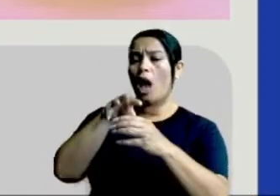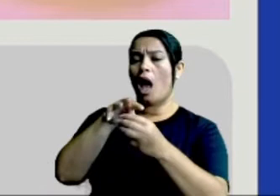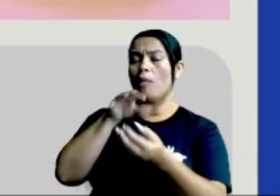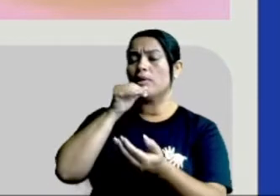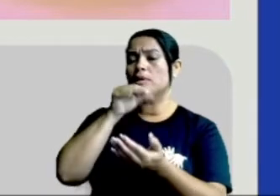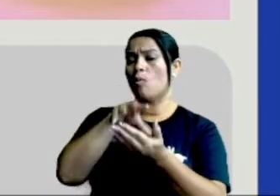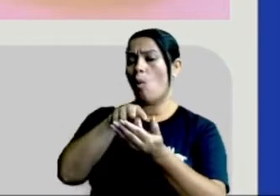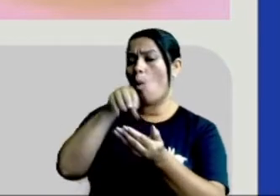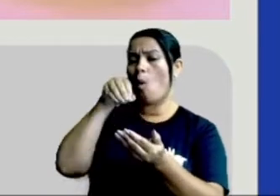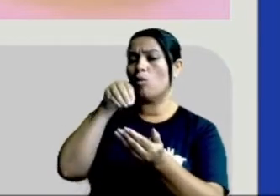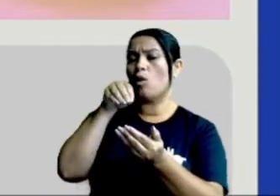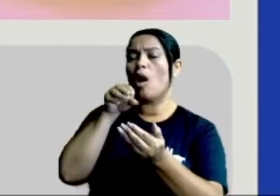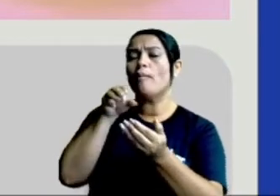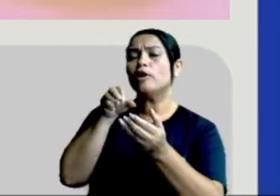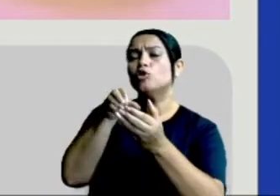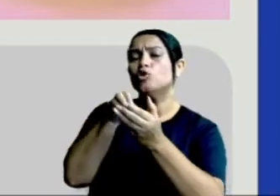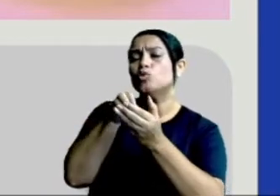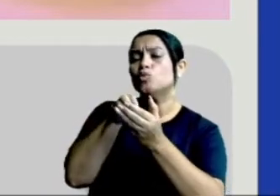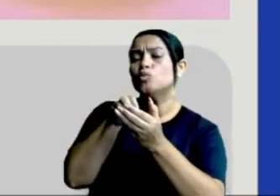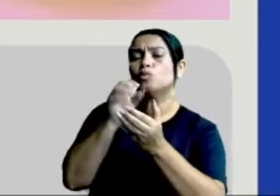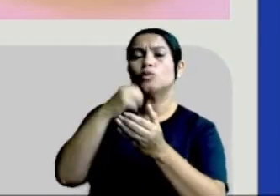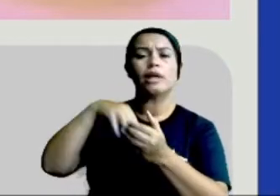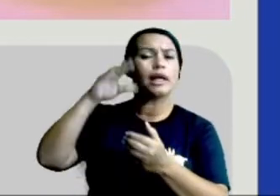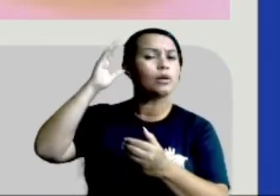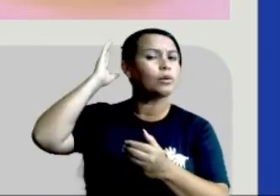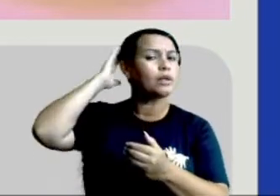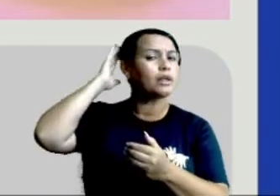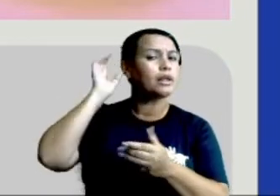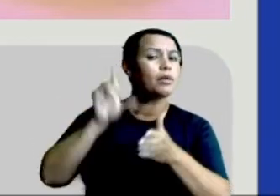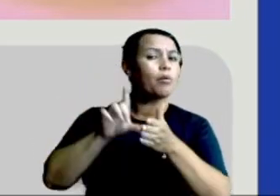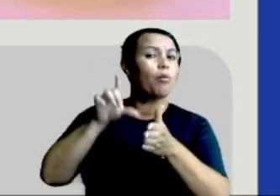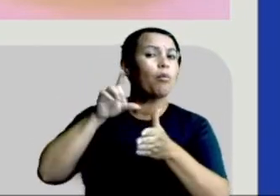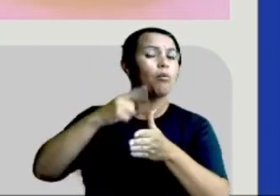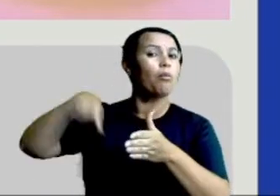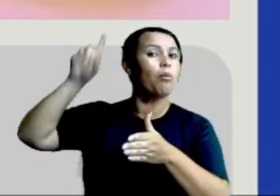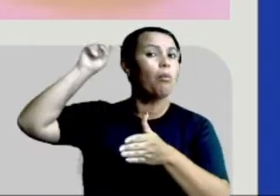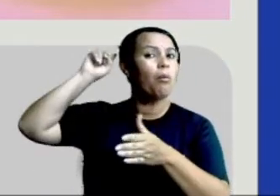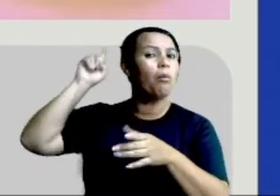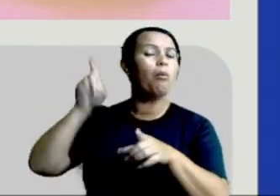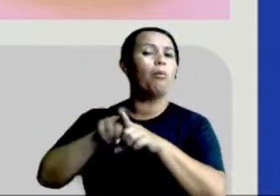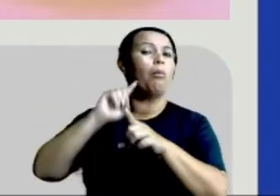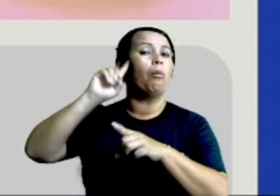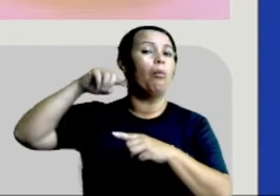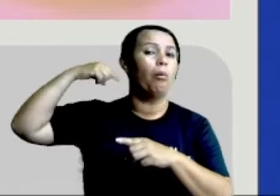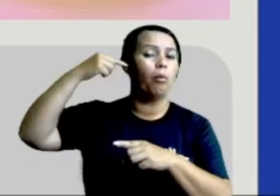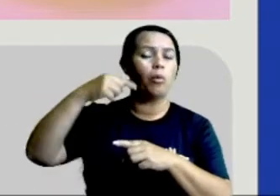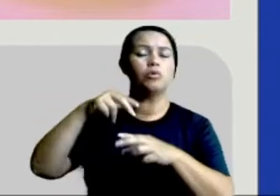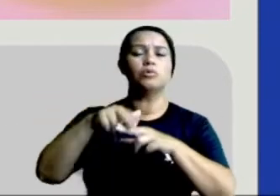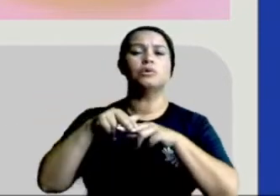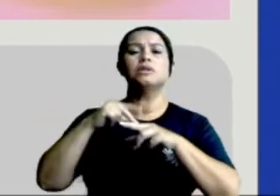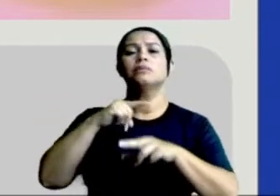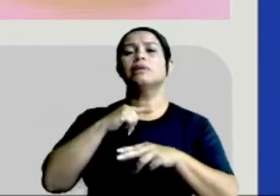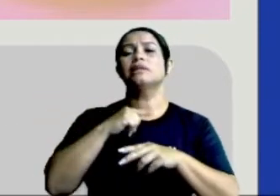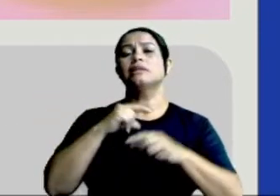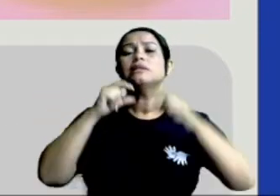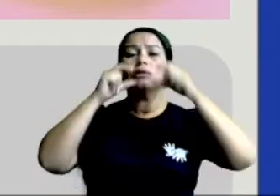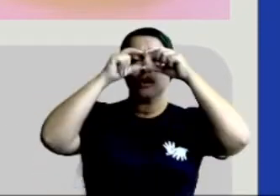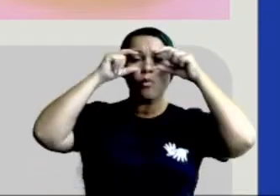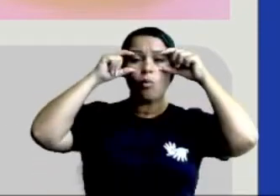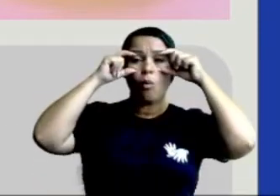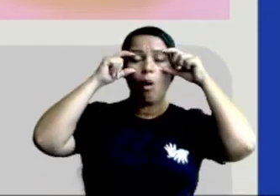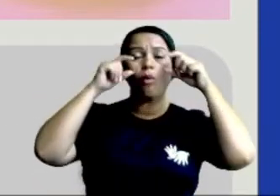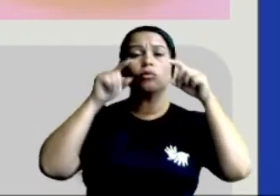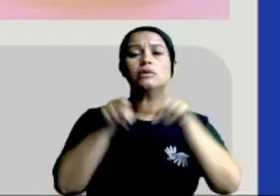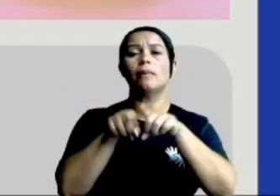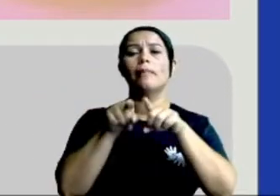formaria depois do fundo do olho, depois da retina. Por isso ela precisa de uma lente corretiva para que altere o